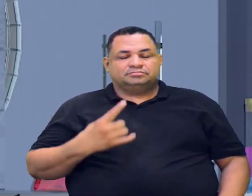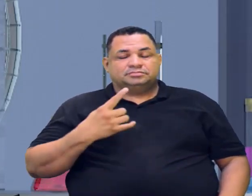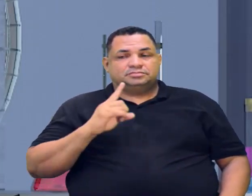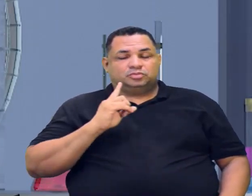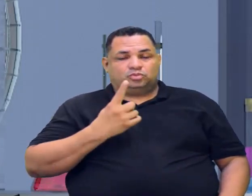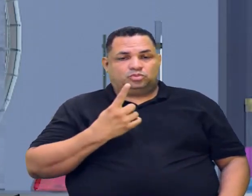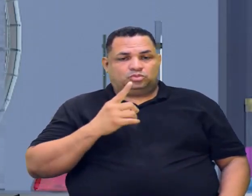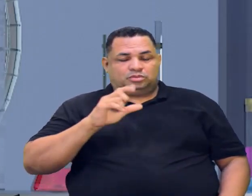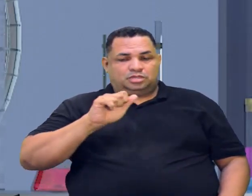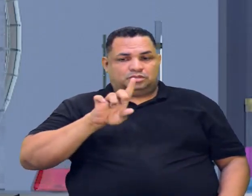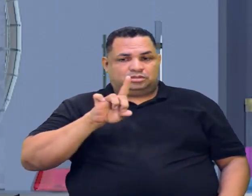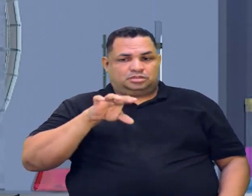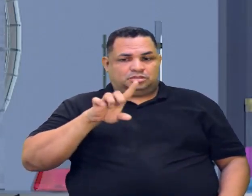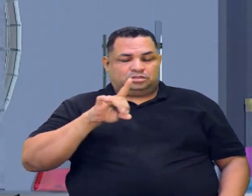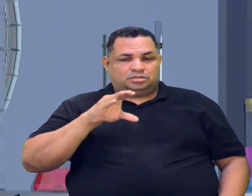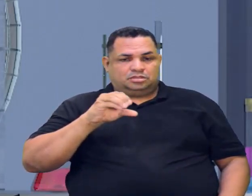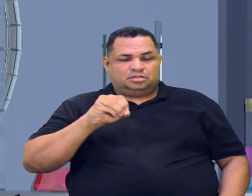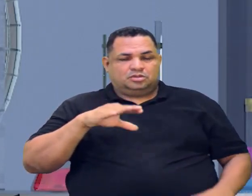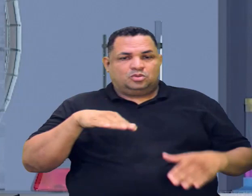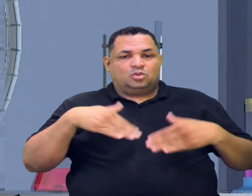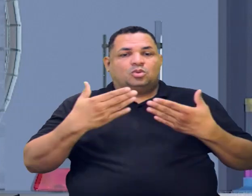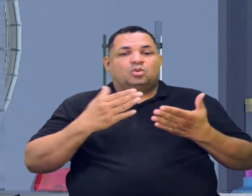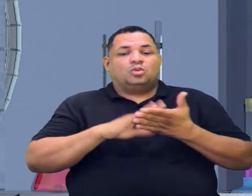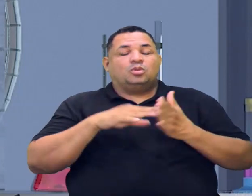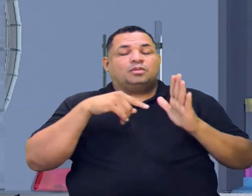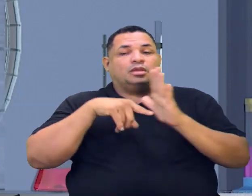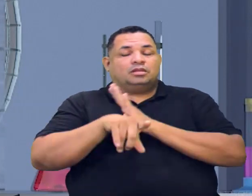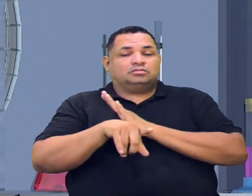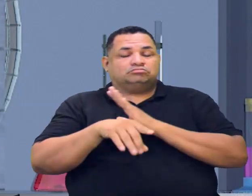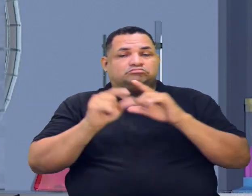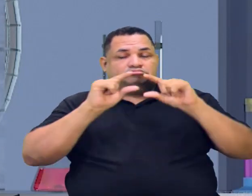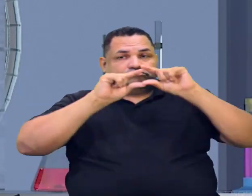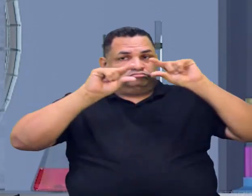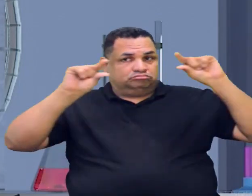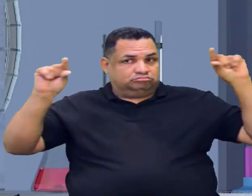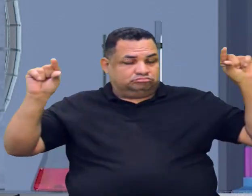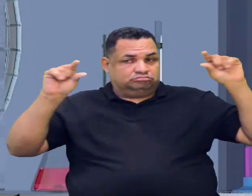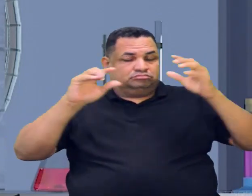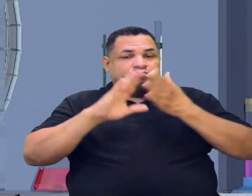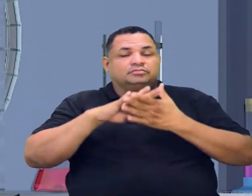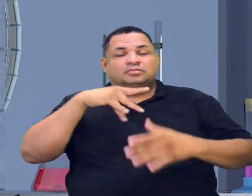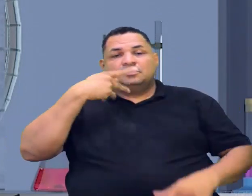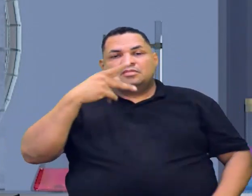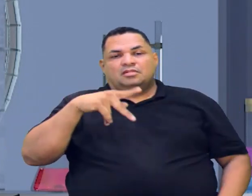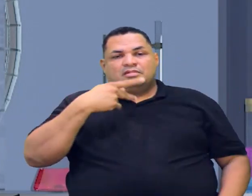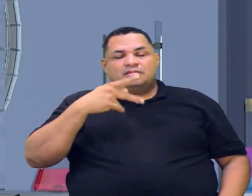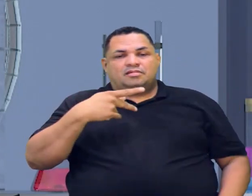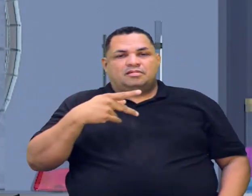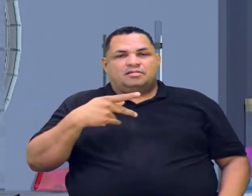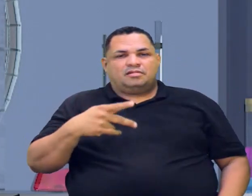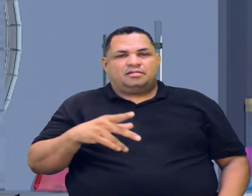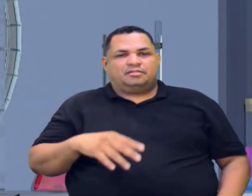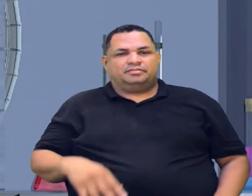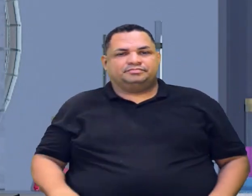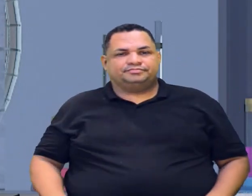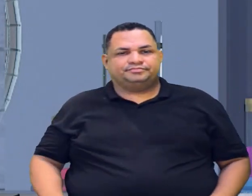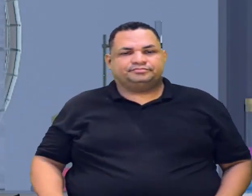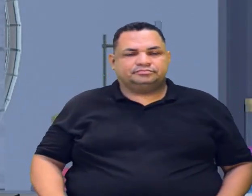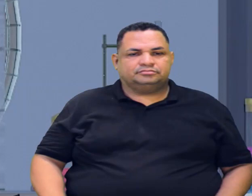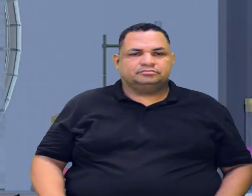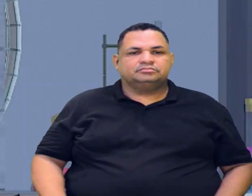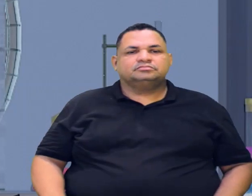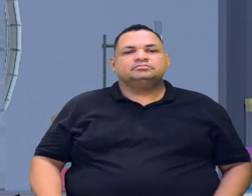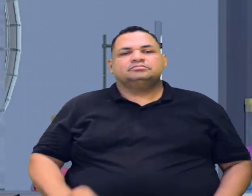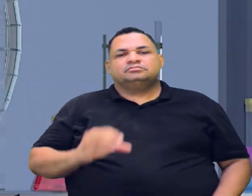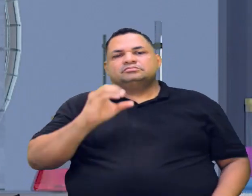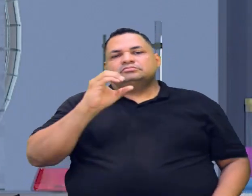aldeído. Quando no problema, no enunciado, estiver falando que trata-se de uma